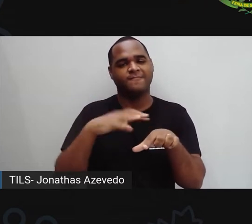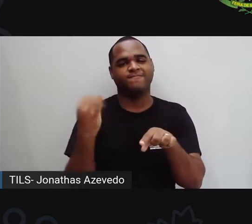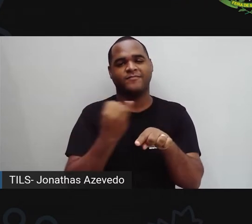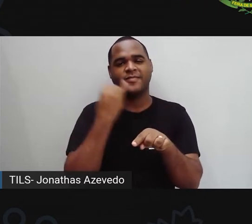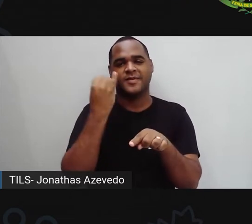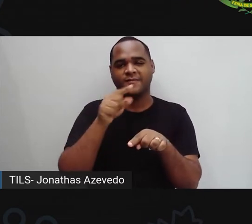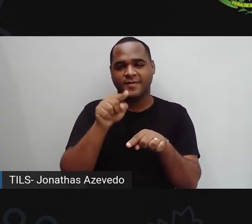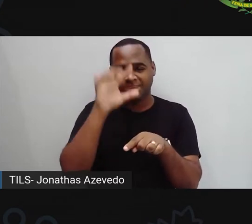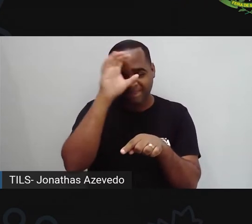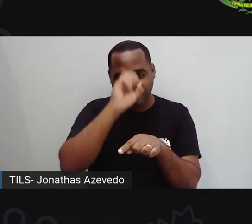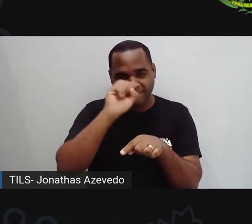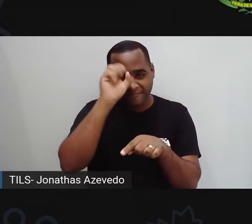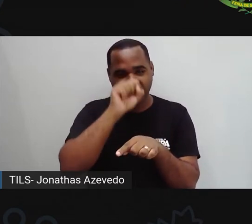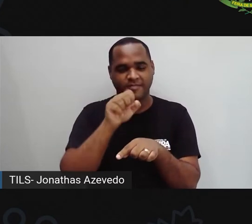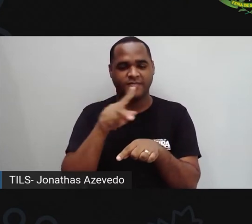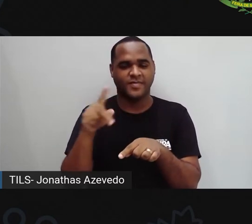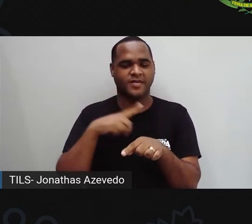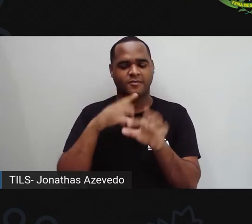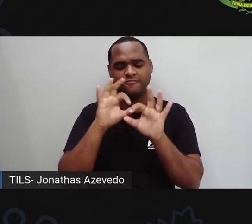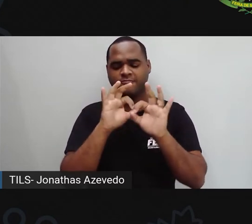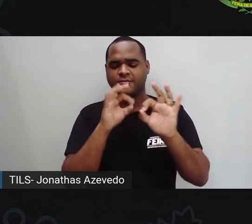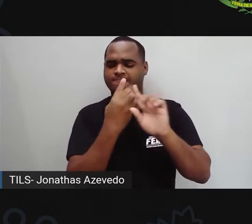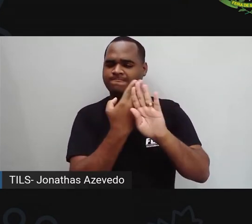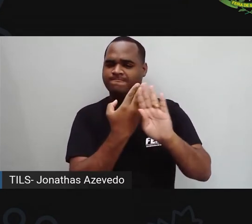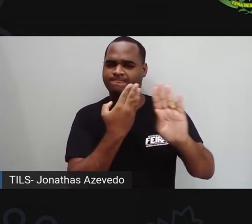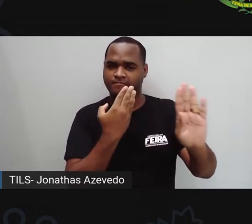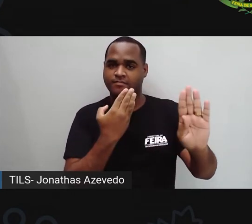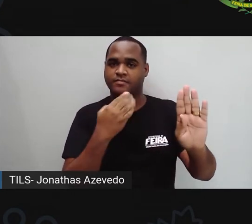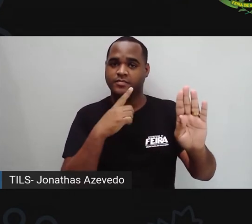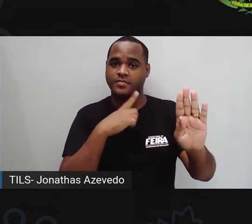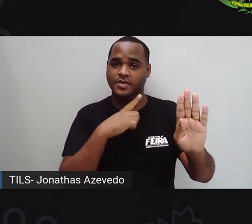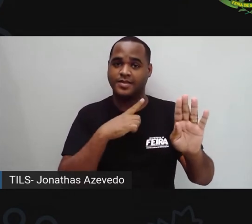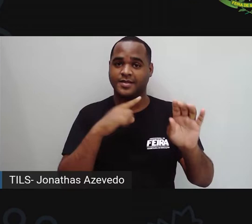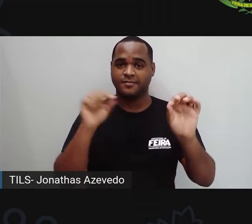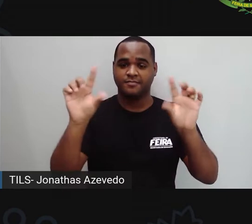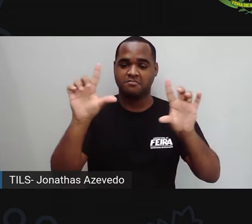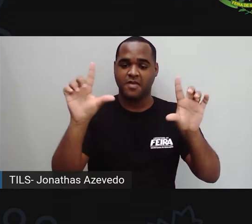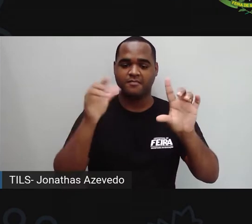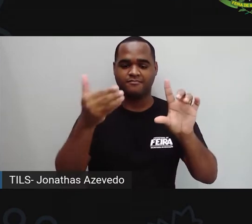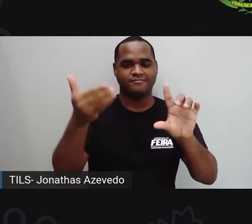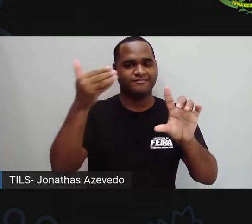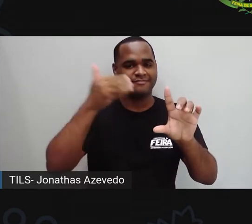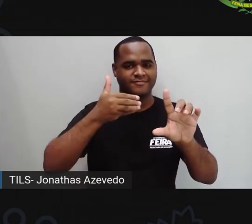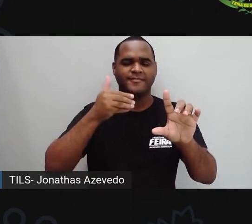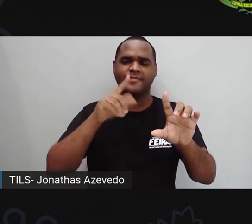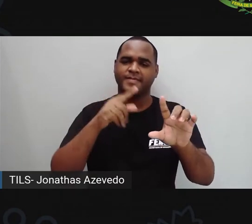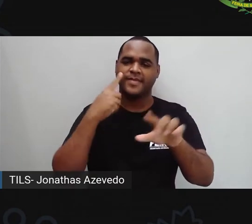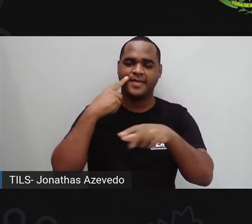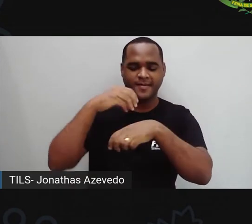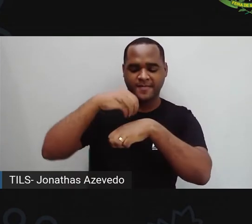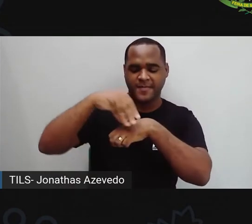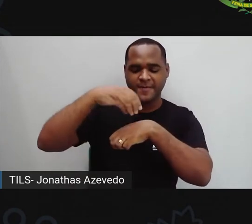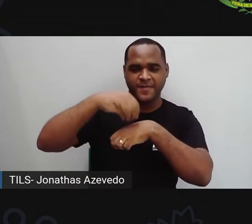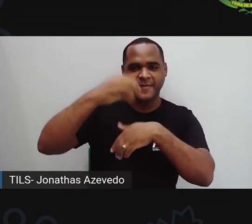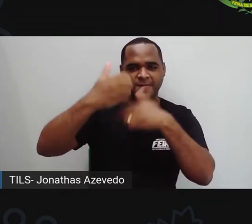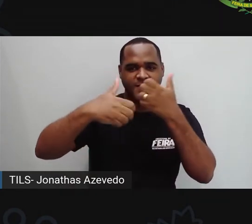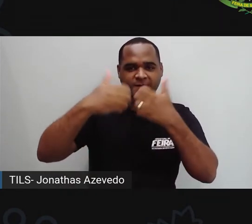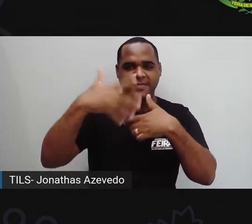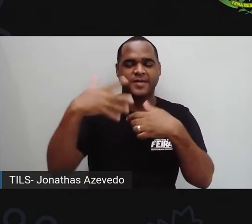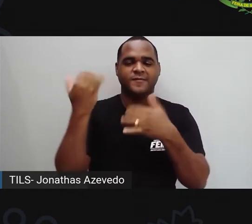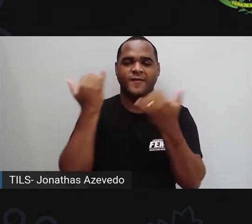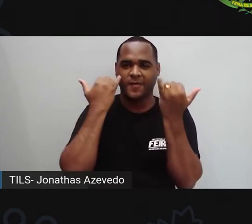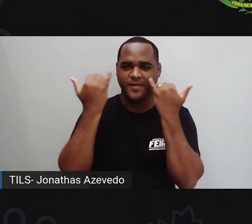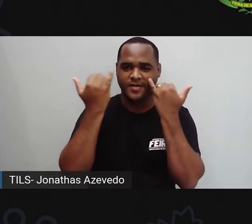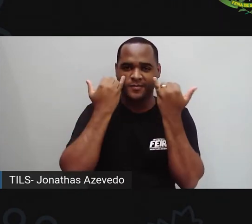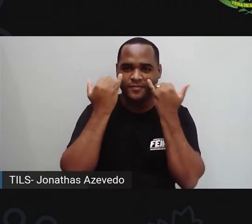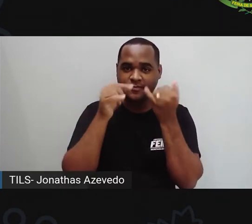aprendizado, onde a Pro aí, mesmo distante, mesmo aí do outro lado da tela, vai passando orientações, informações.